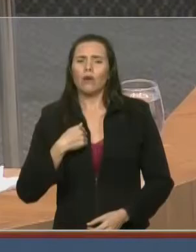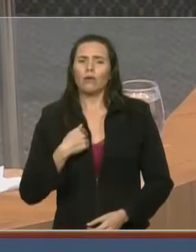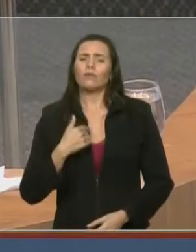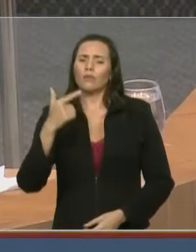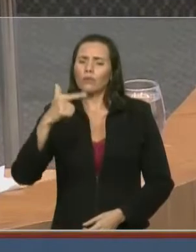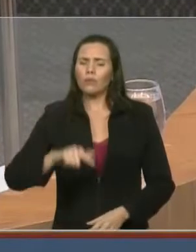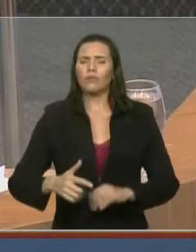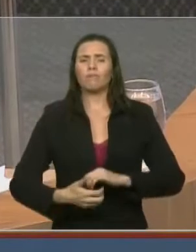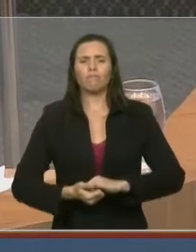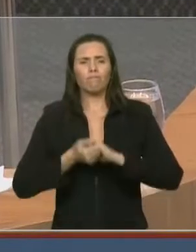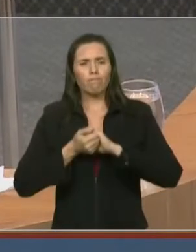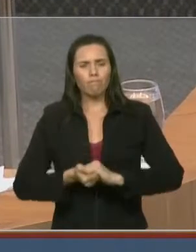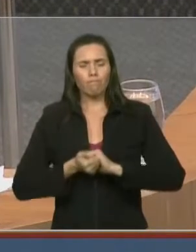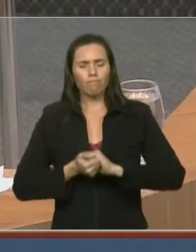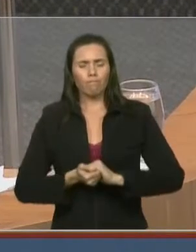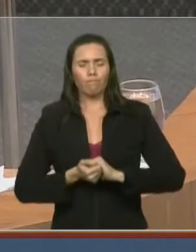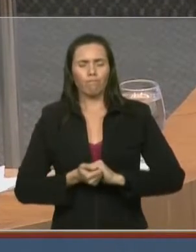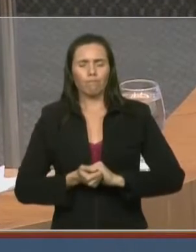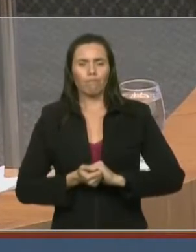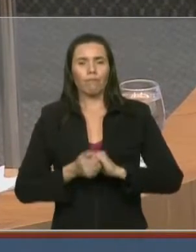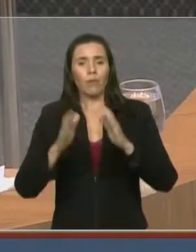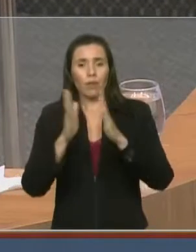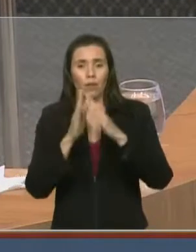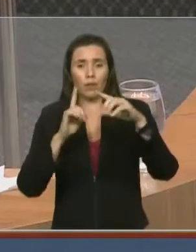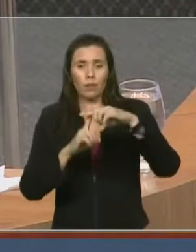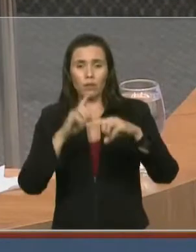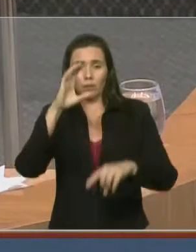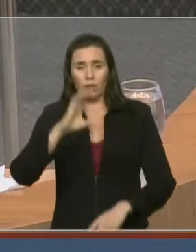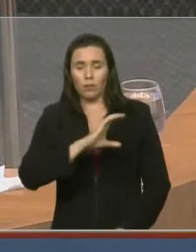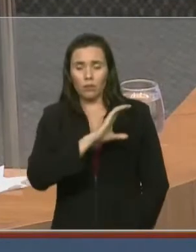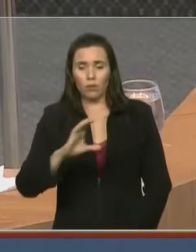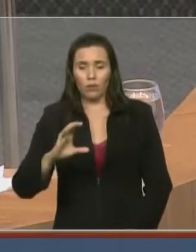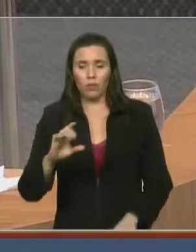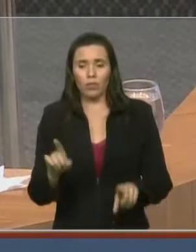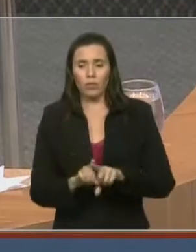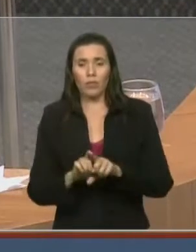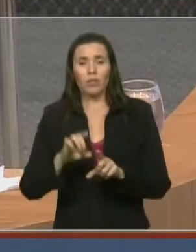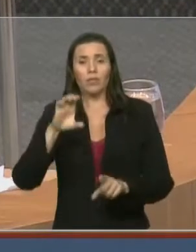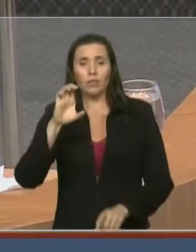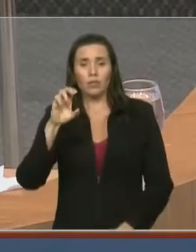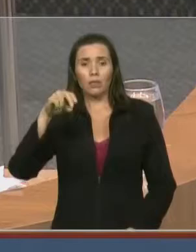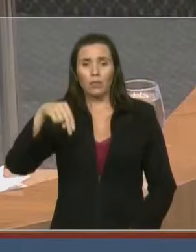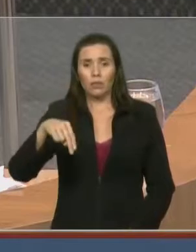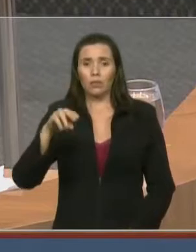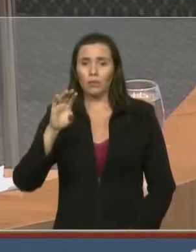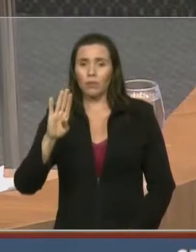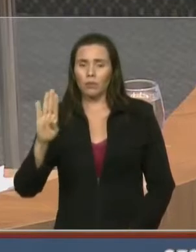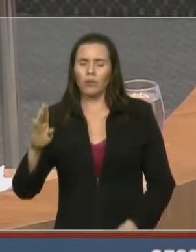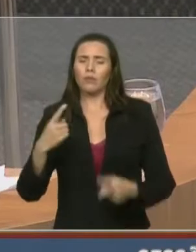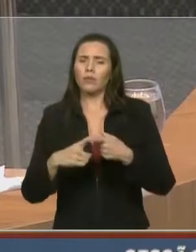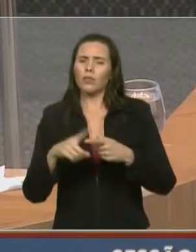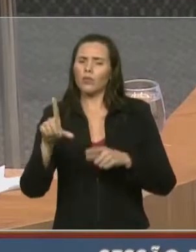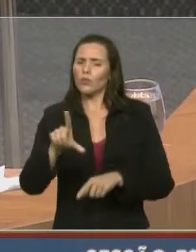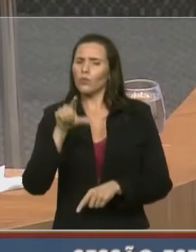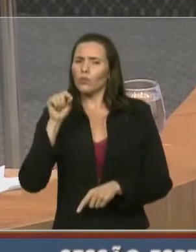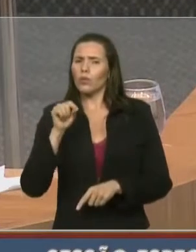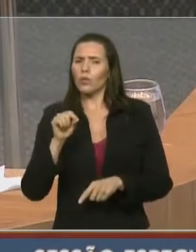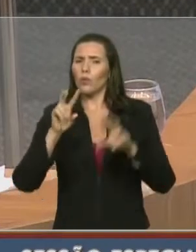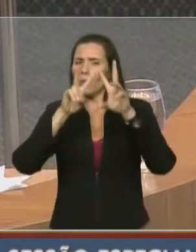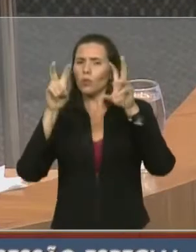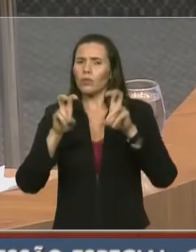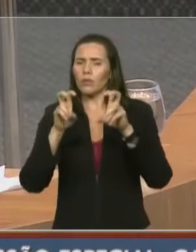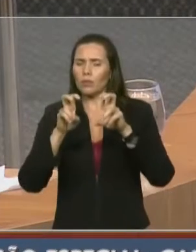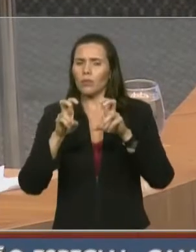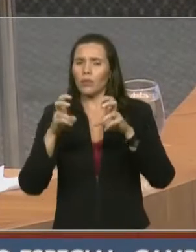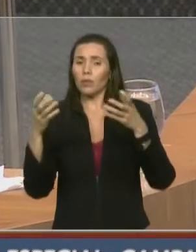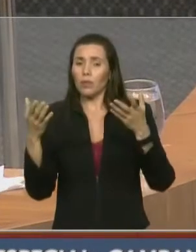parabenizar a Igreja Católica, parabenizar a CNBB na escolha do tema deste ano,